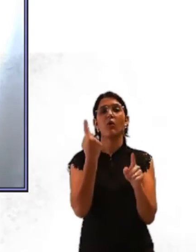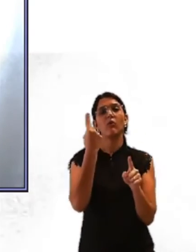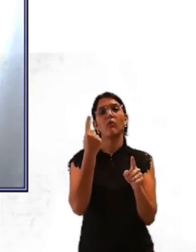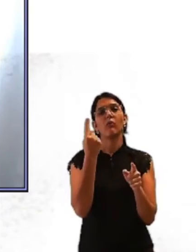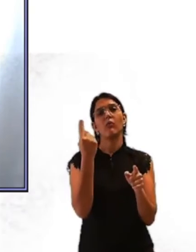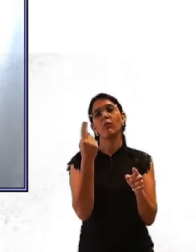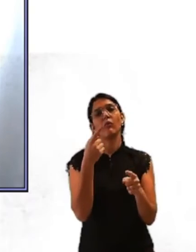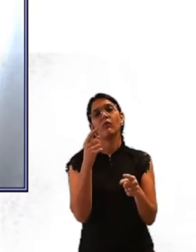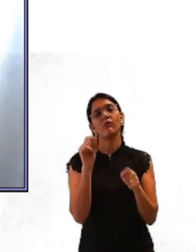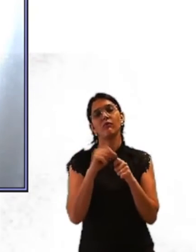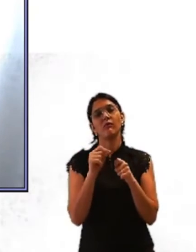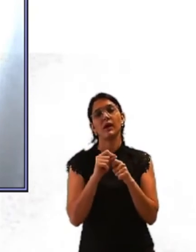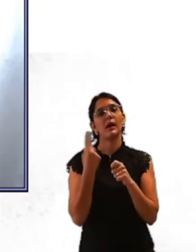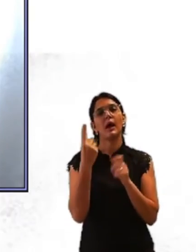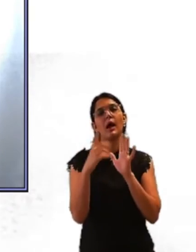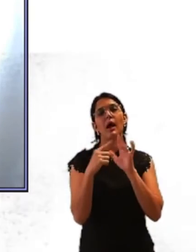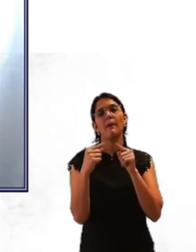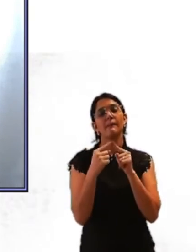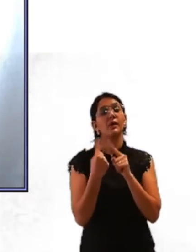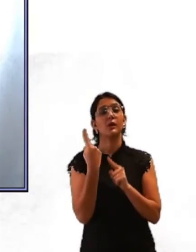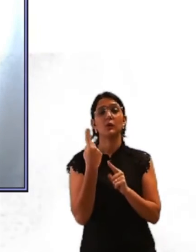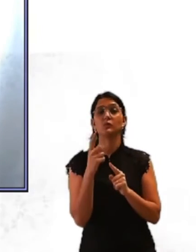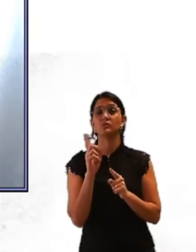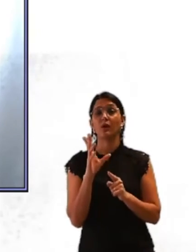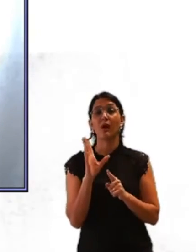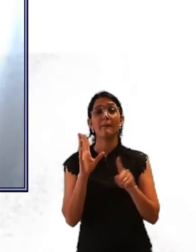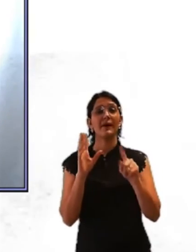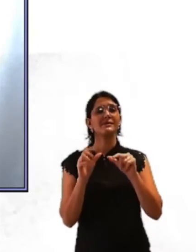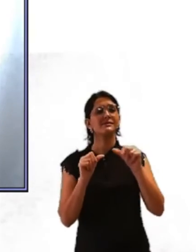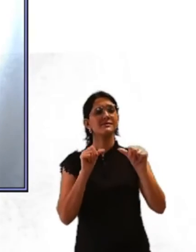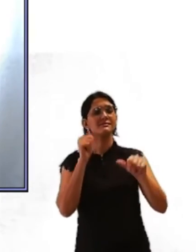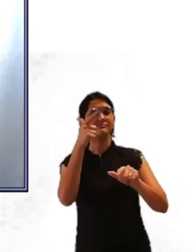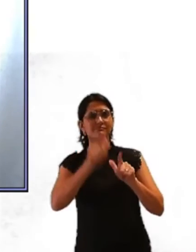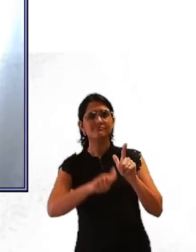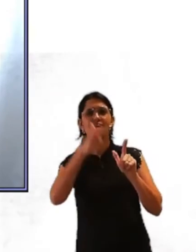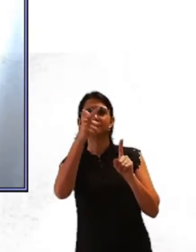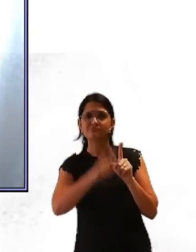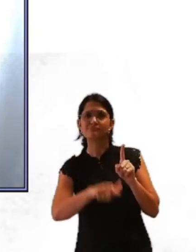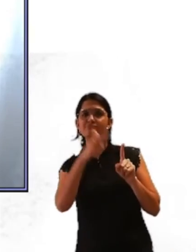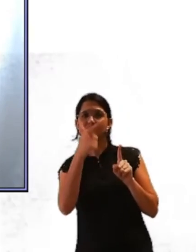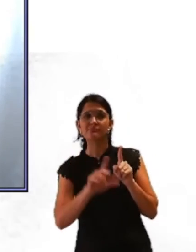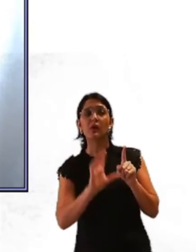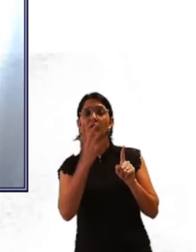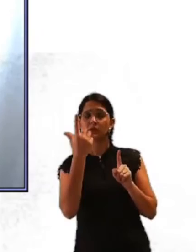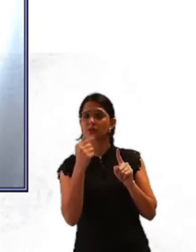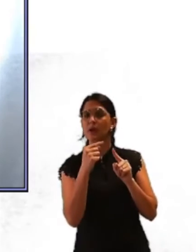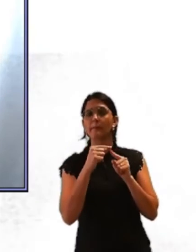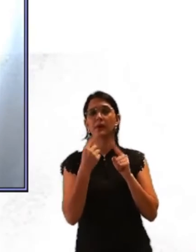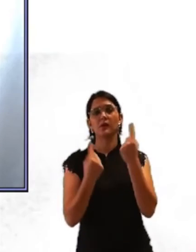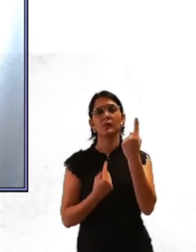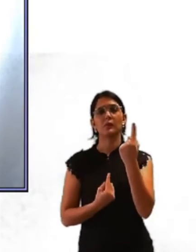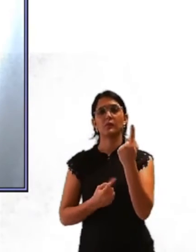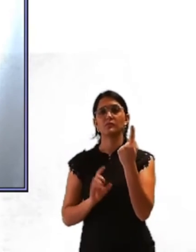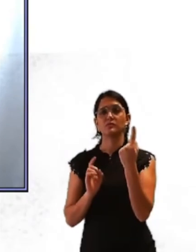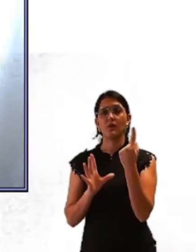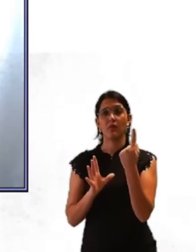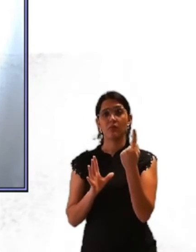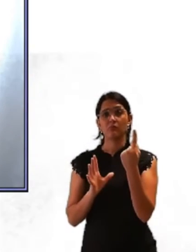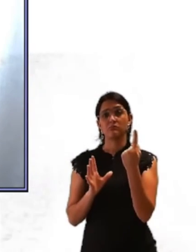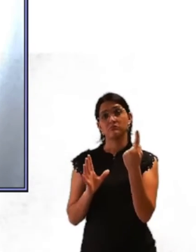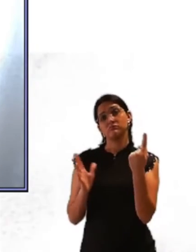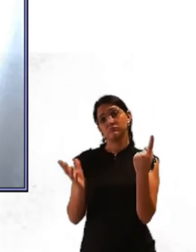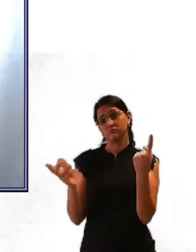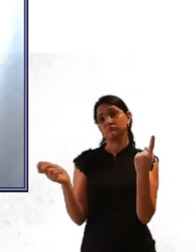um procedimento. E as situações são muito recorrentes, são muito repetitivas. Aí haveria